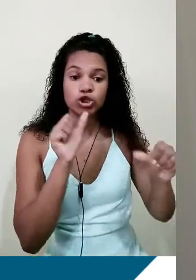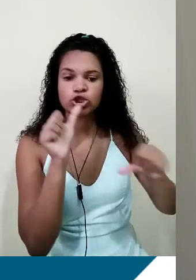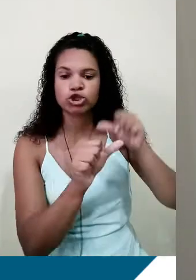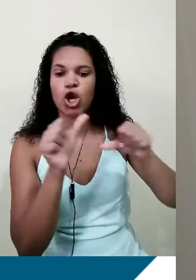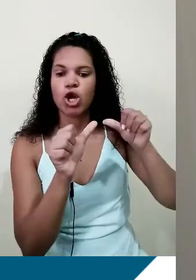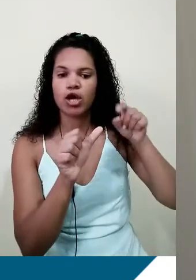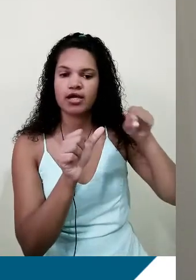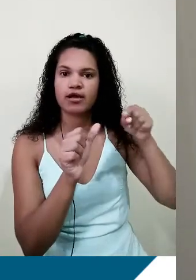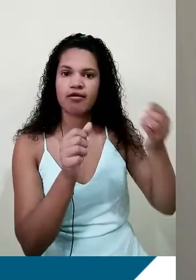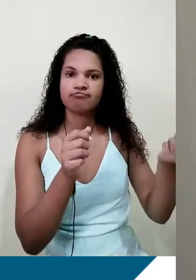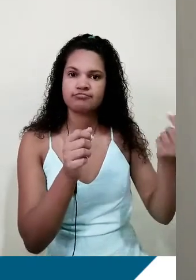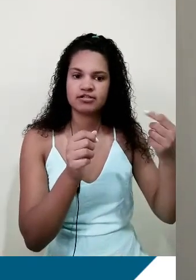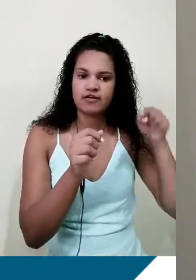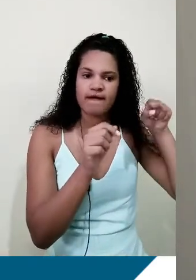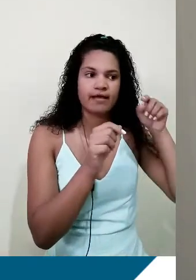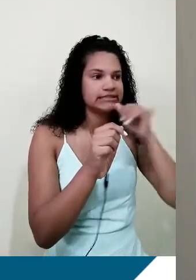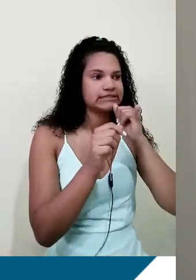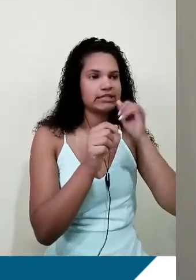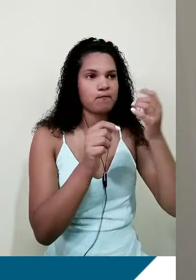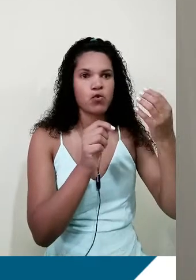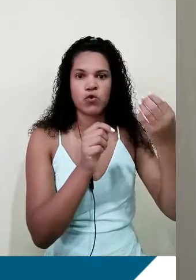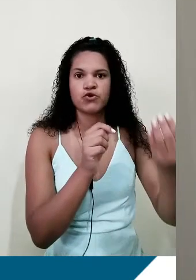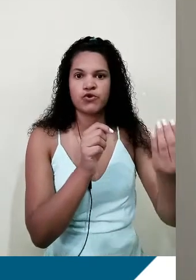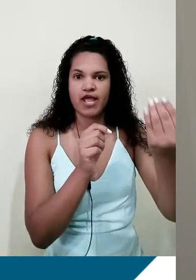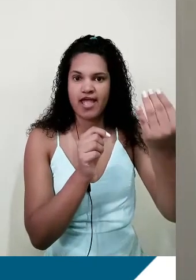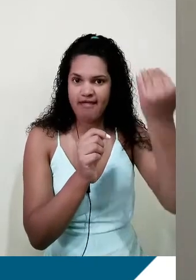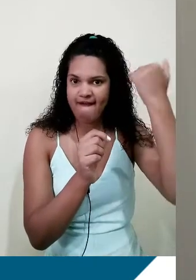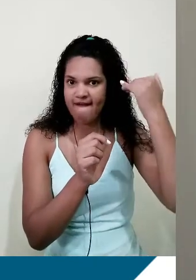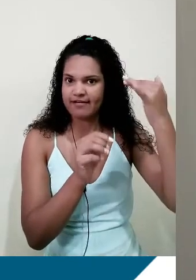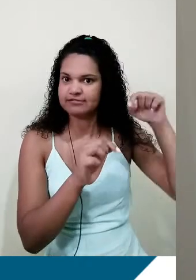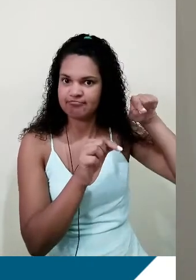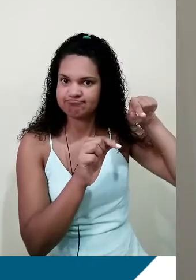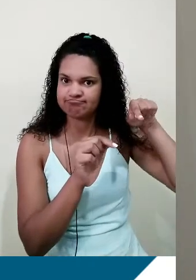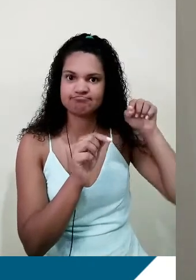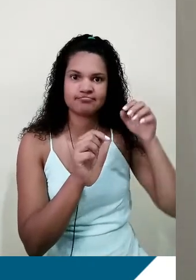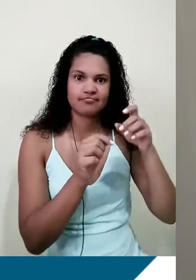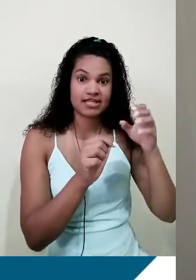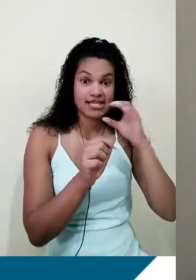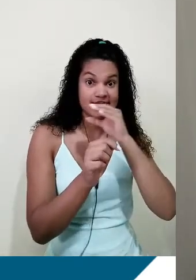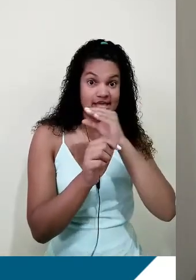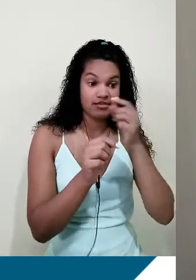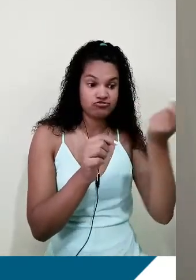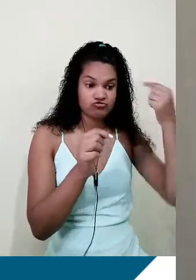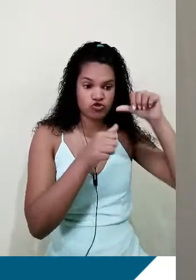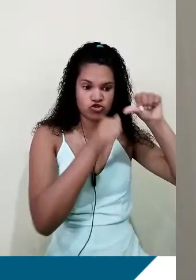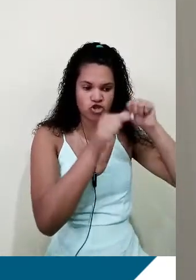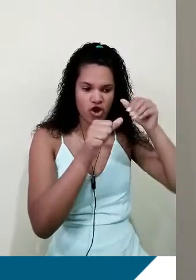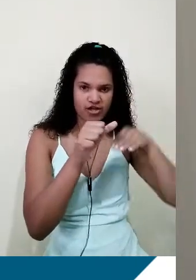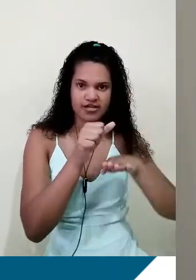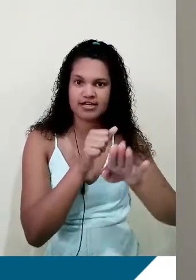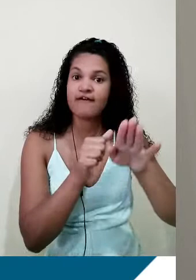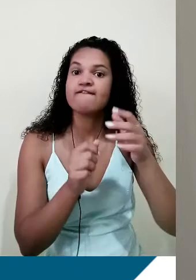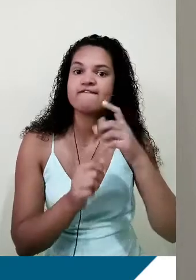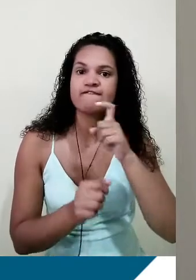um pedágio energético que a gente vai debater um pouco mais adiante. Então, a